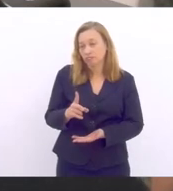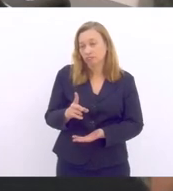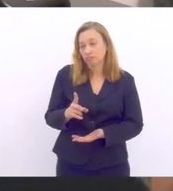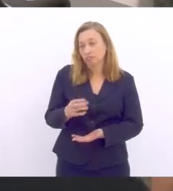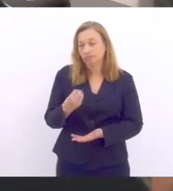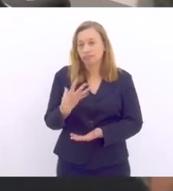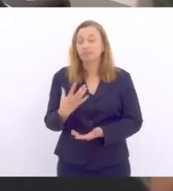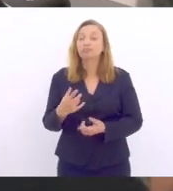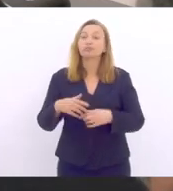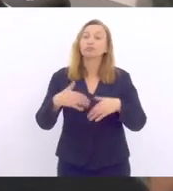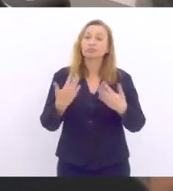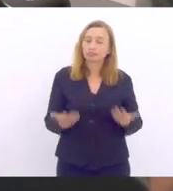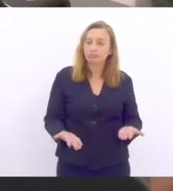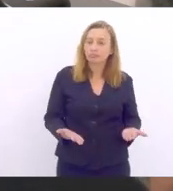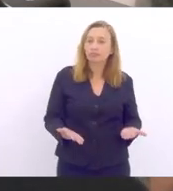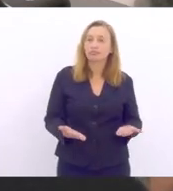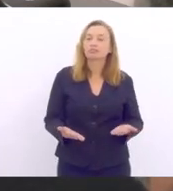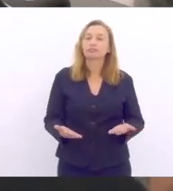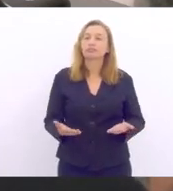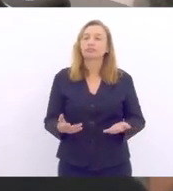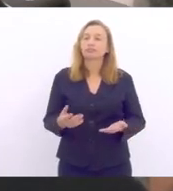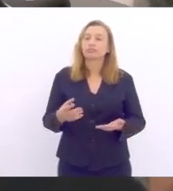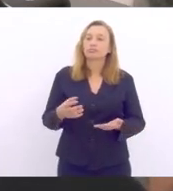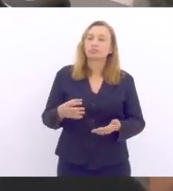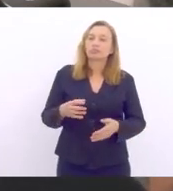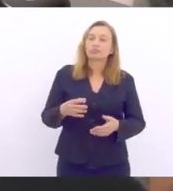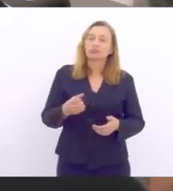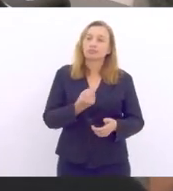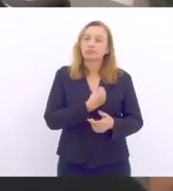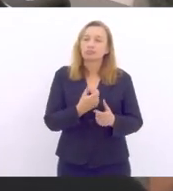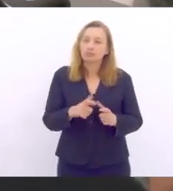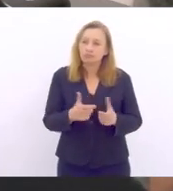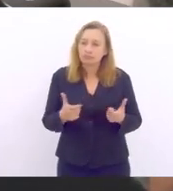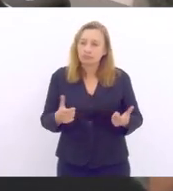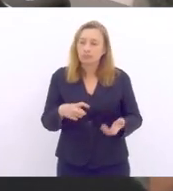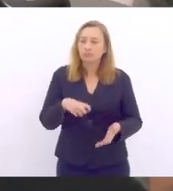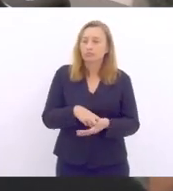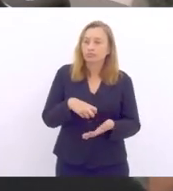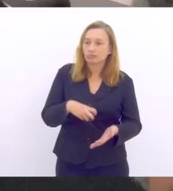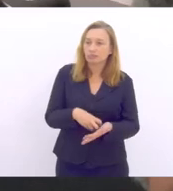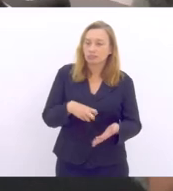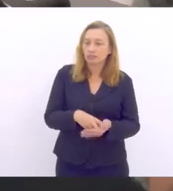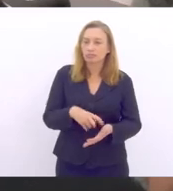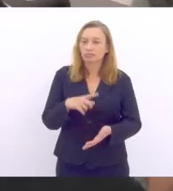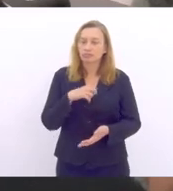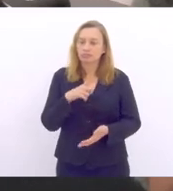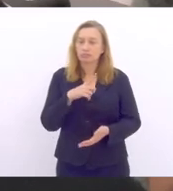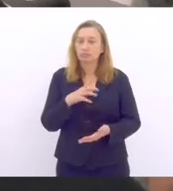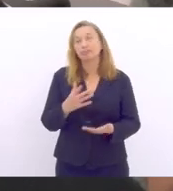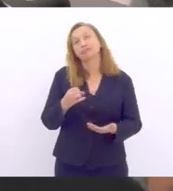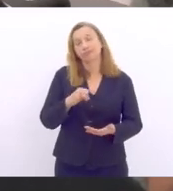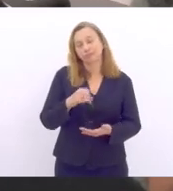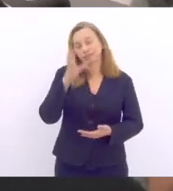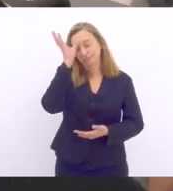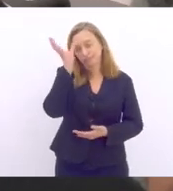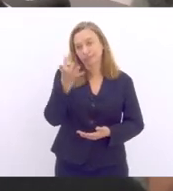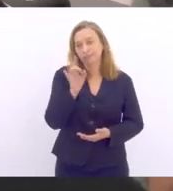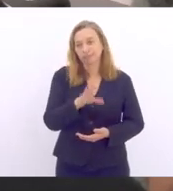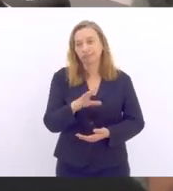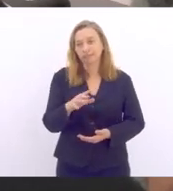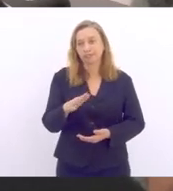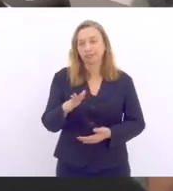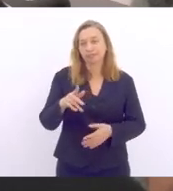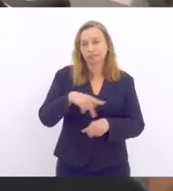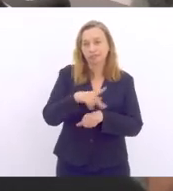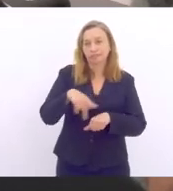Então, aumentar as punições, prever leis mais duras, né? Se isso por si só resolvesse, a gente estaria num país muito melhor do que a